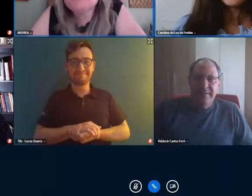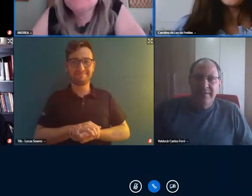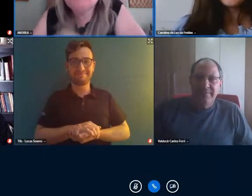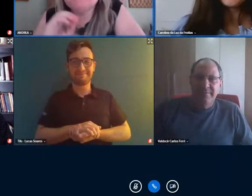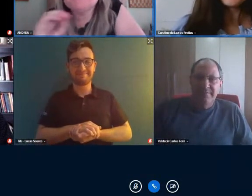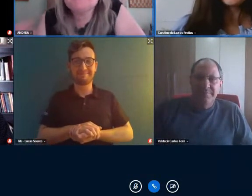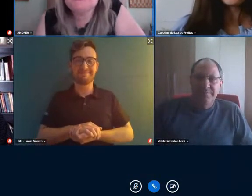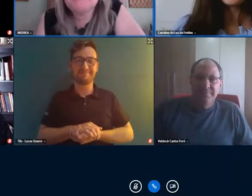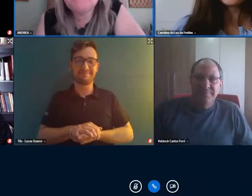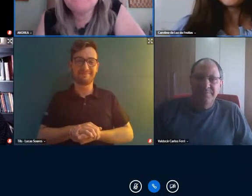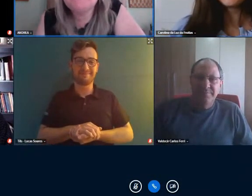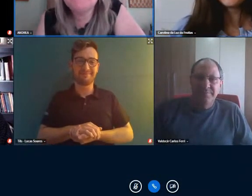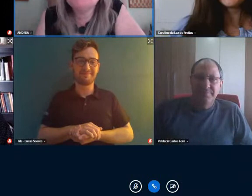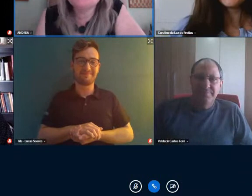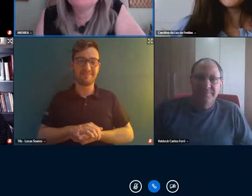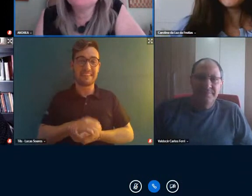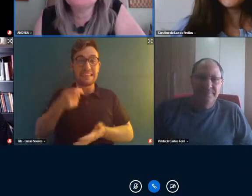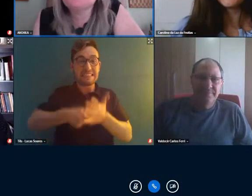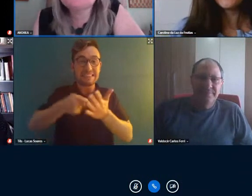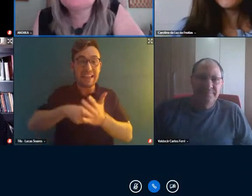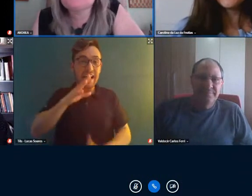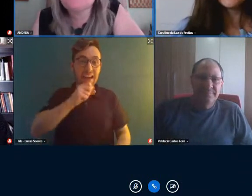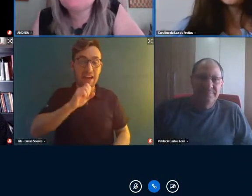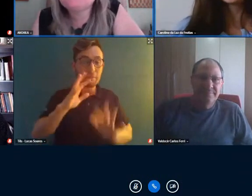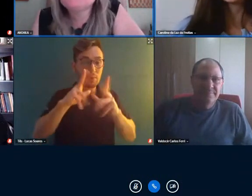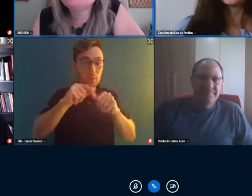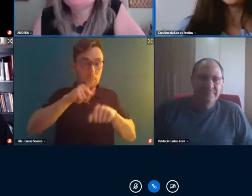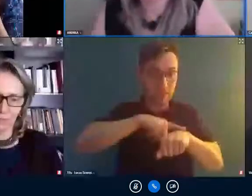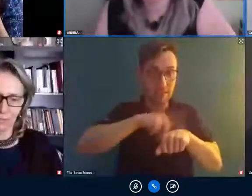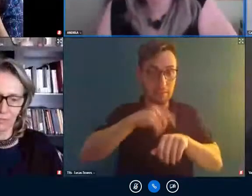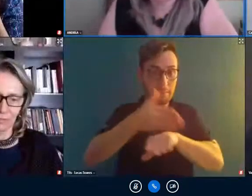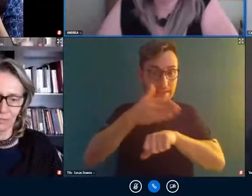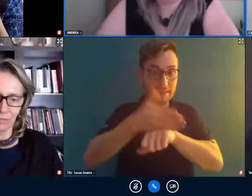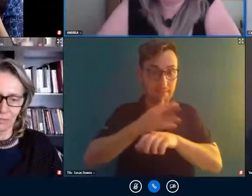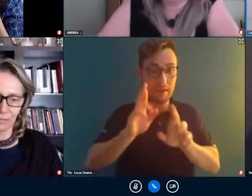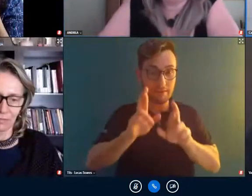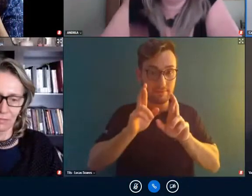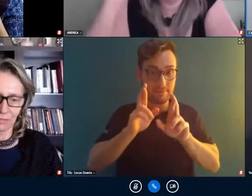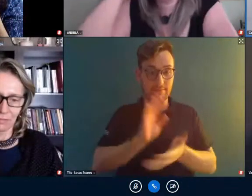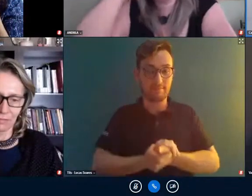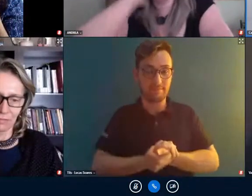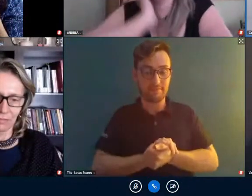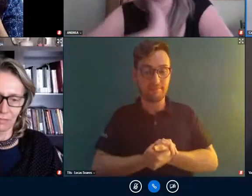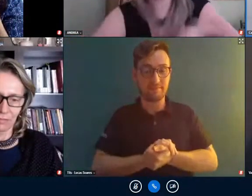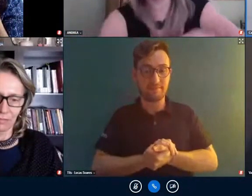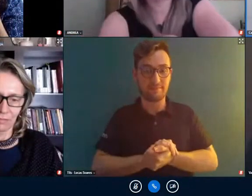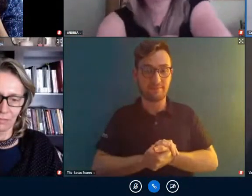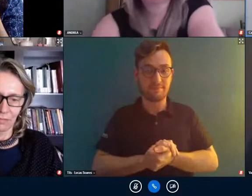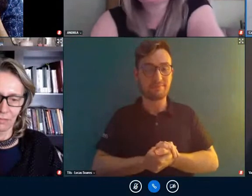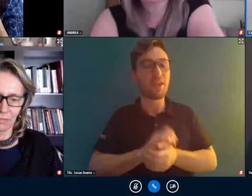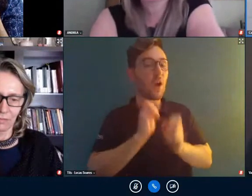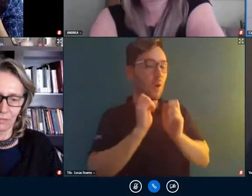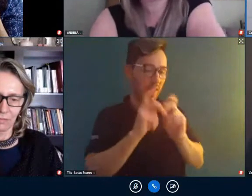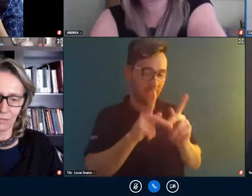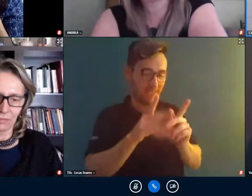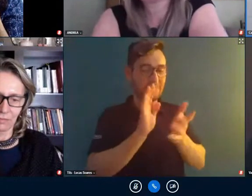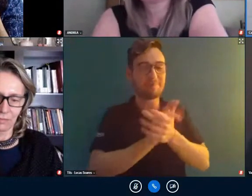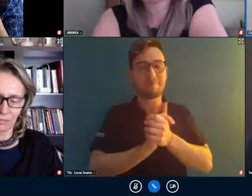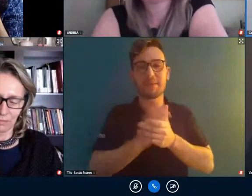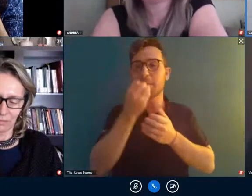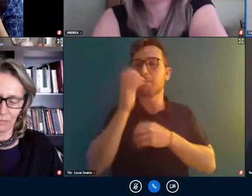Então, tá. Pode responder, vamos tentar ser breve para dar tempo de todo mundo participar. Tá? Pode deixar. Bom dia,